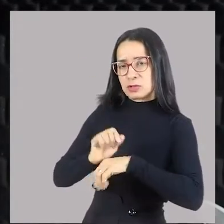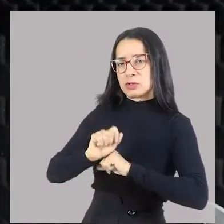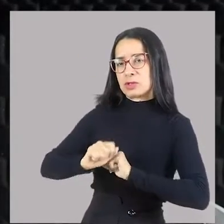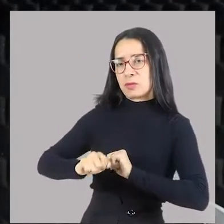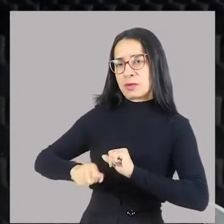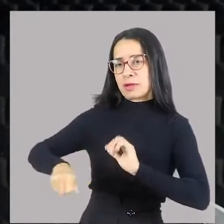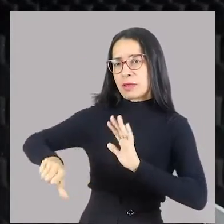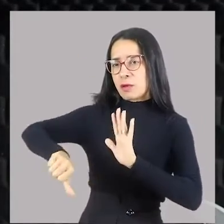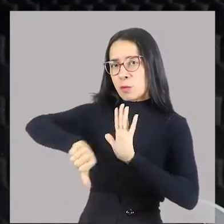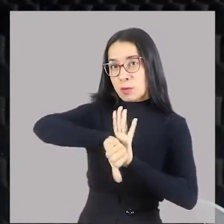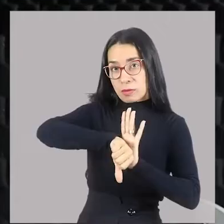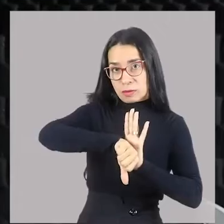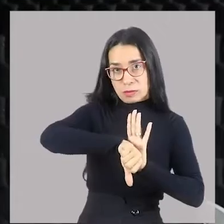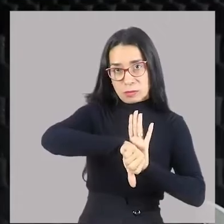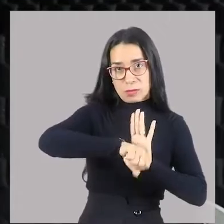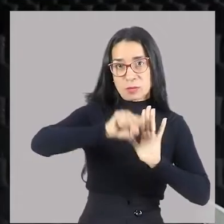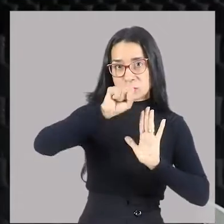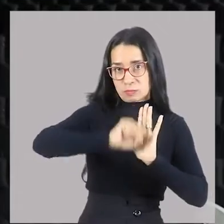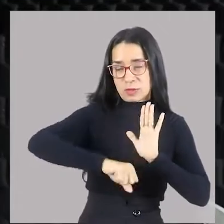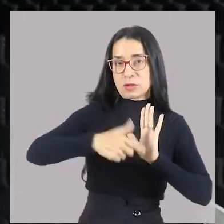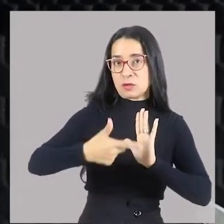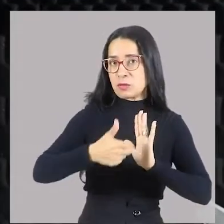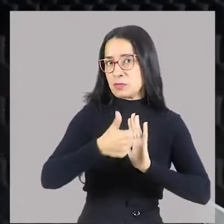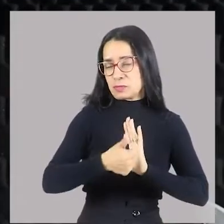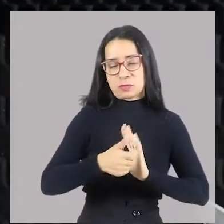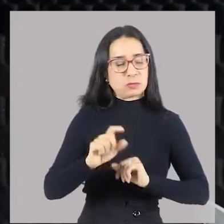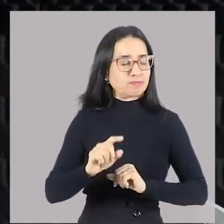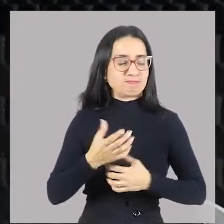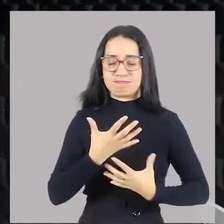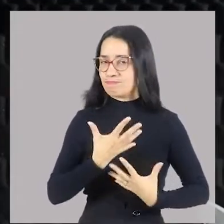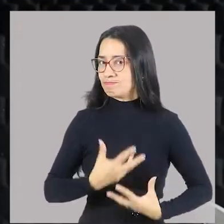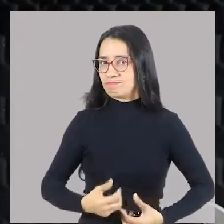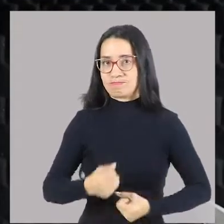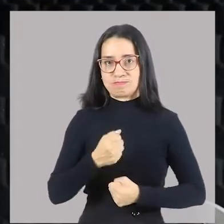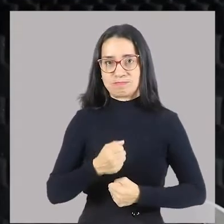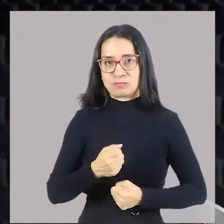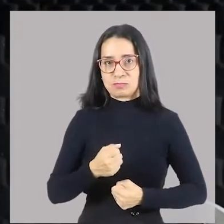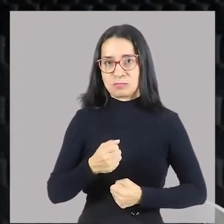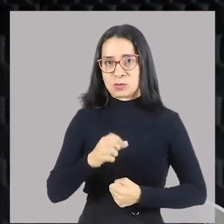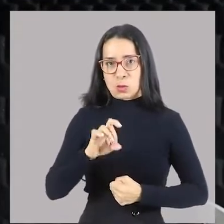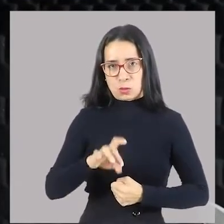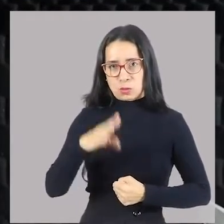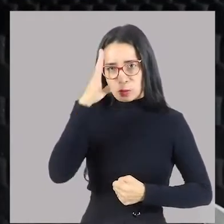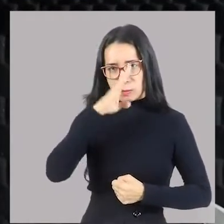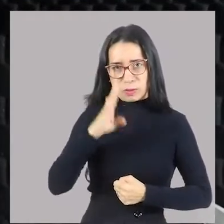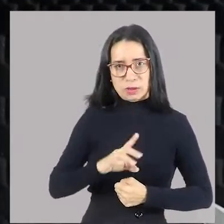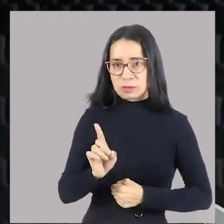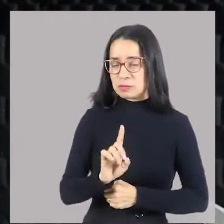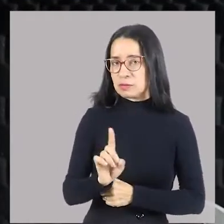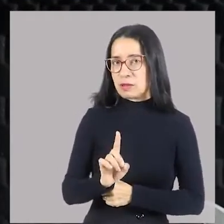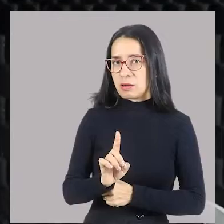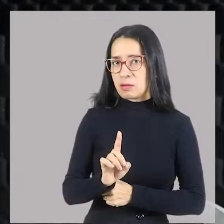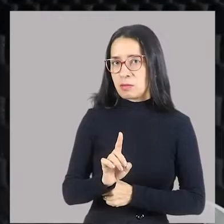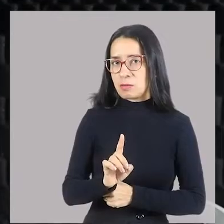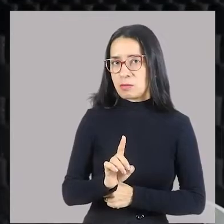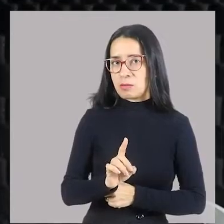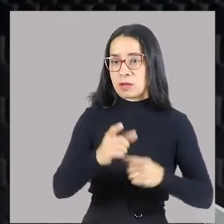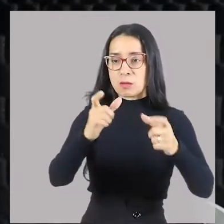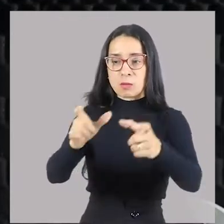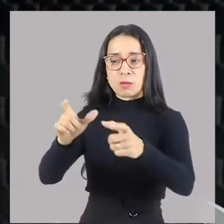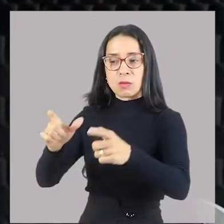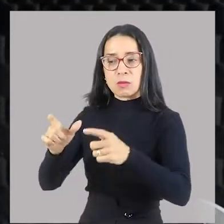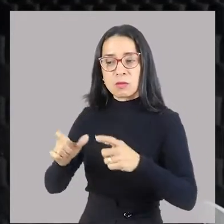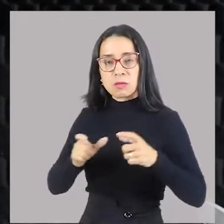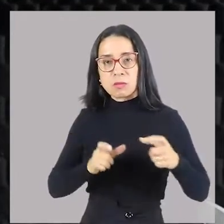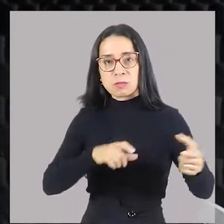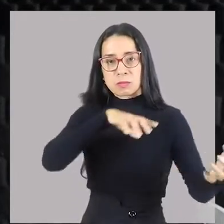pleno século XXI, é inaceitável, não só no Brasil, em qualquer parte do planeta Terra. Mas, senhores,